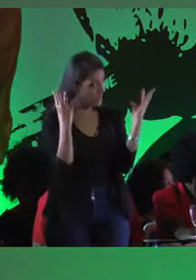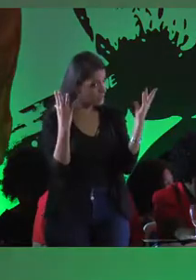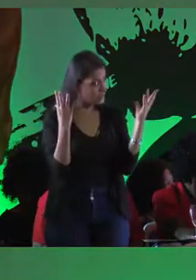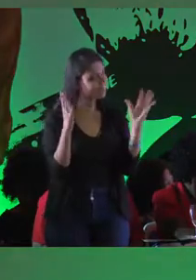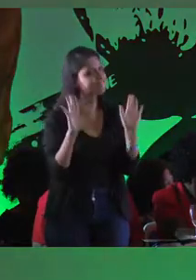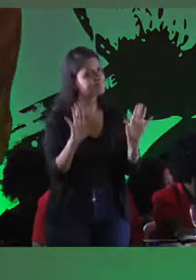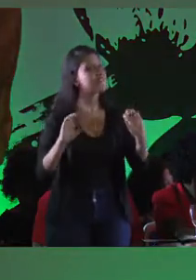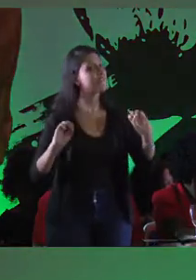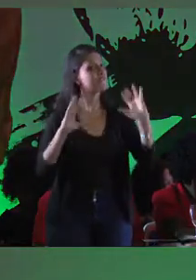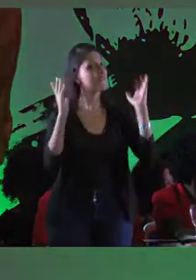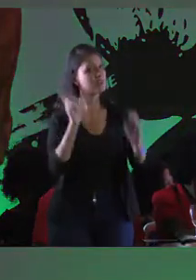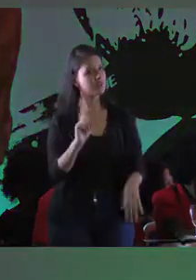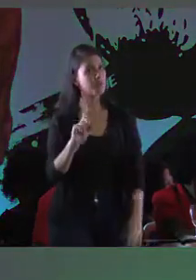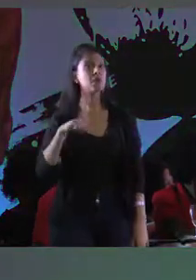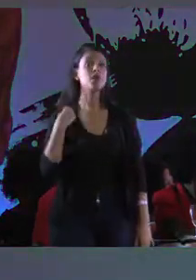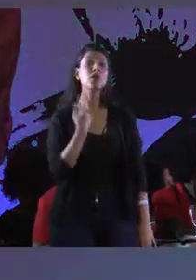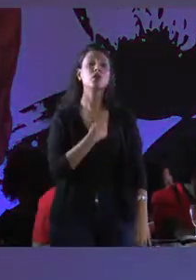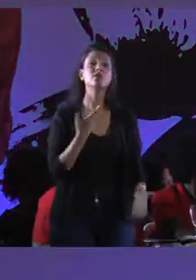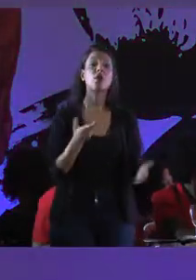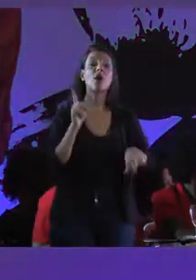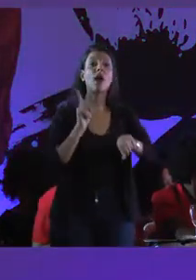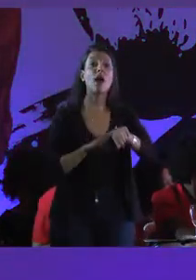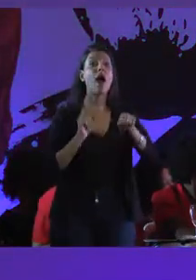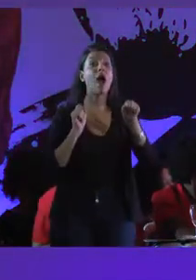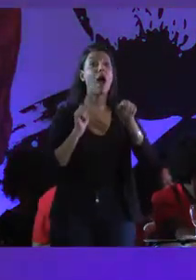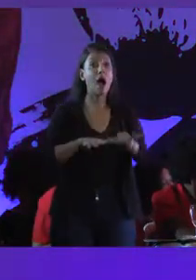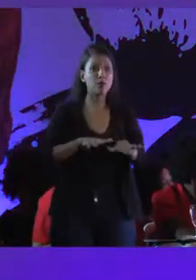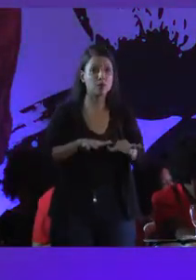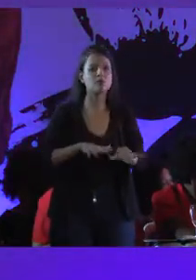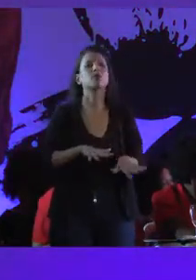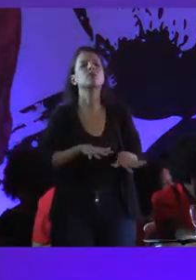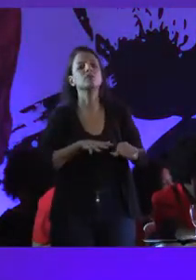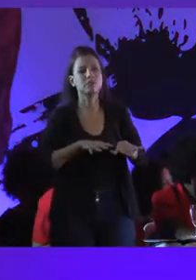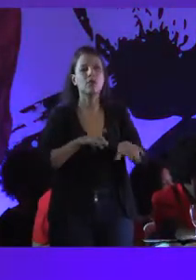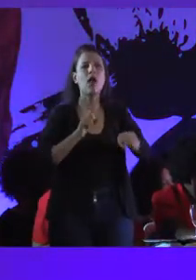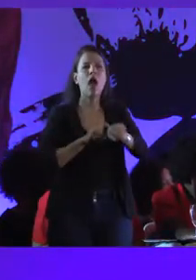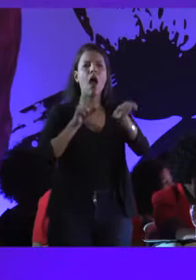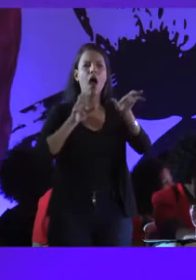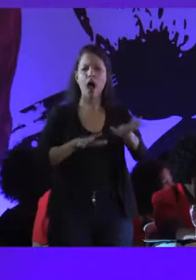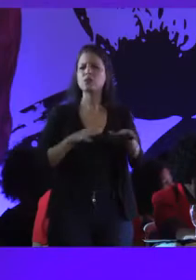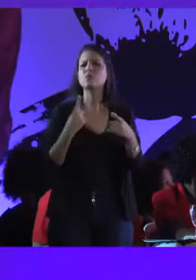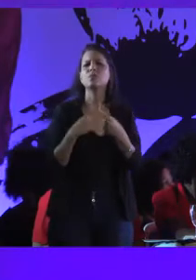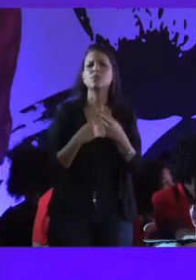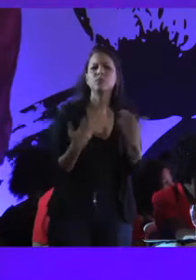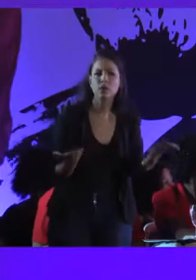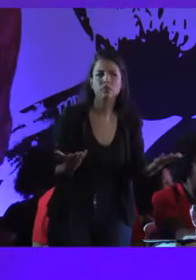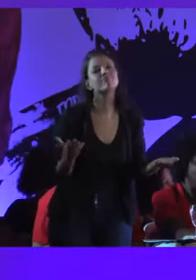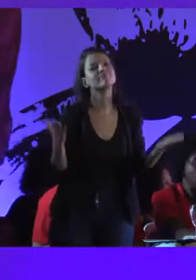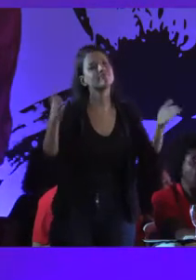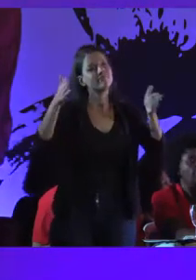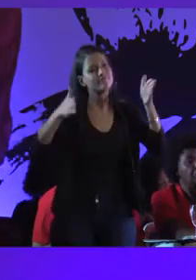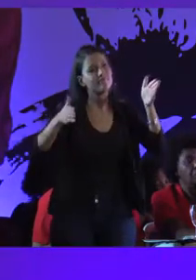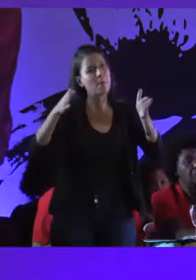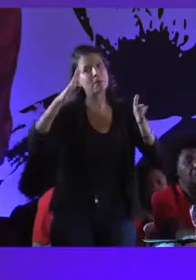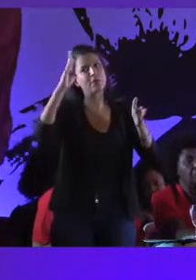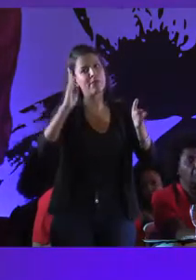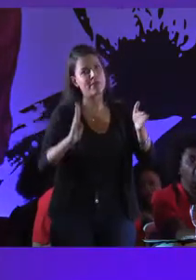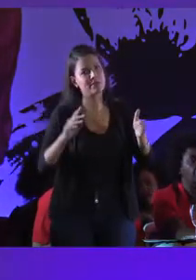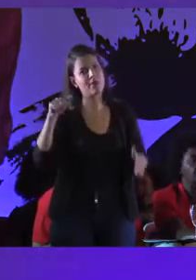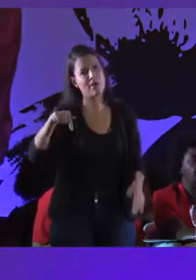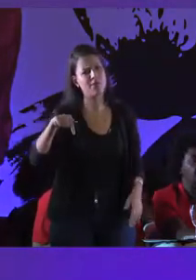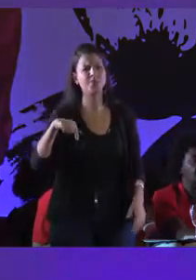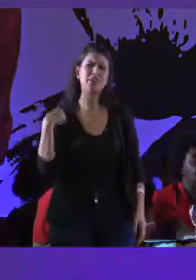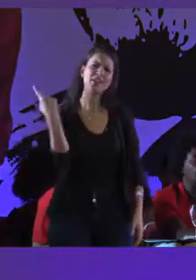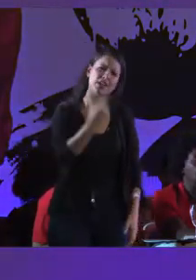festa. Nós estamos fazendo um ato e optamos por fazer um ato pelo momento que o Brasil vive. Nós somos alegres,